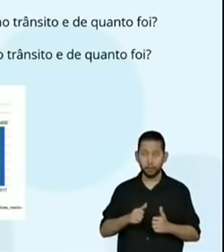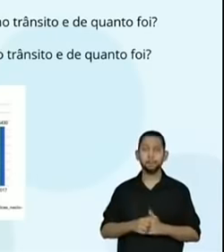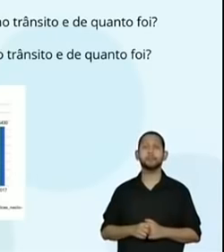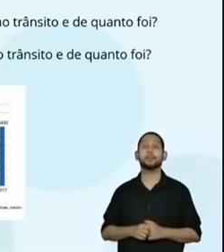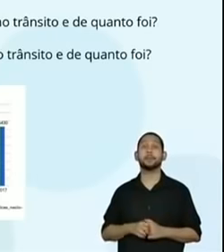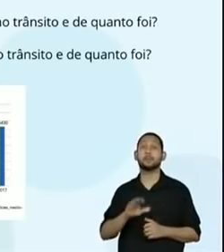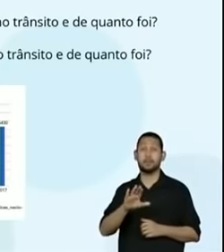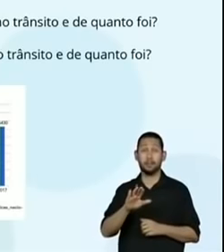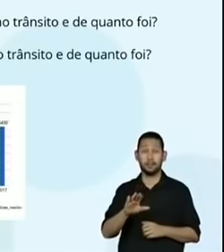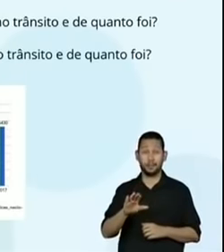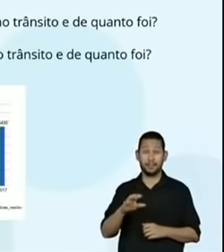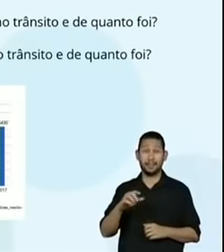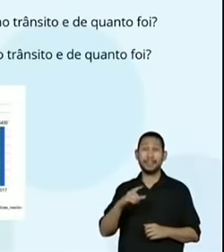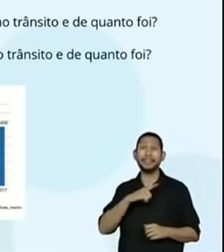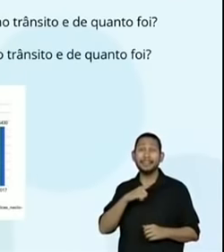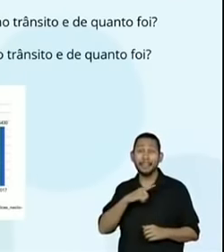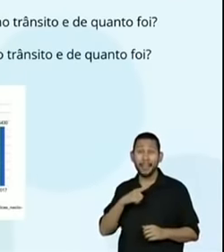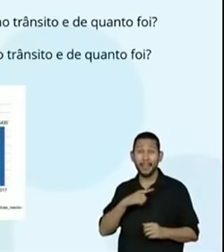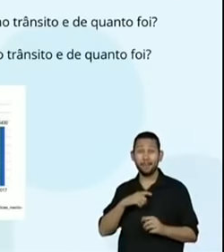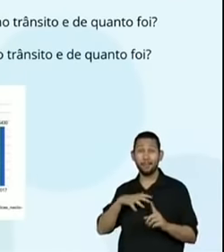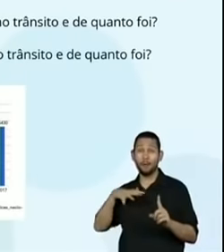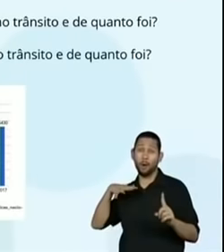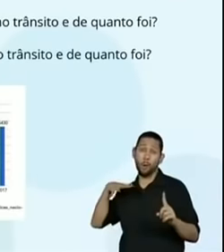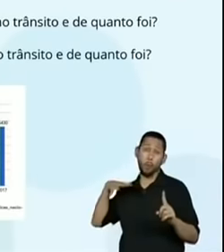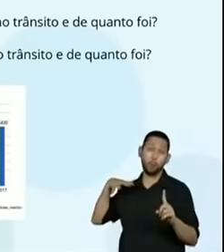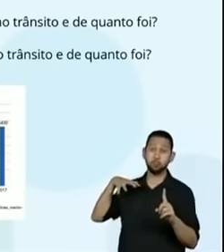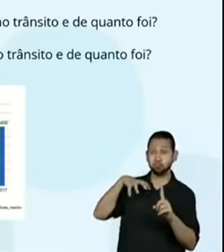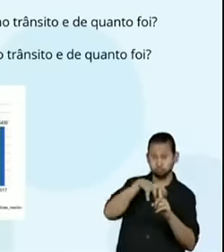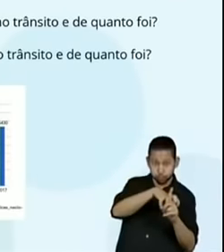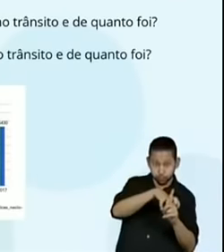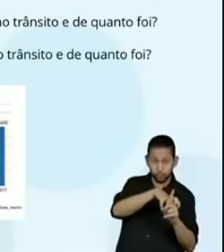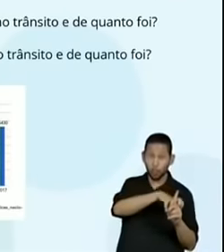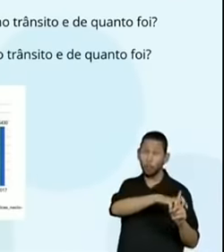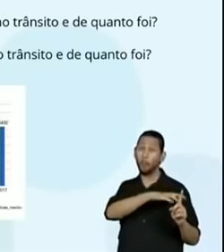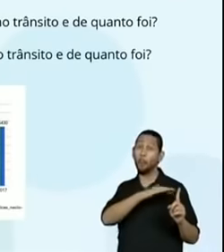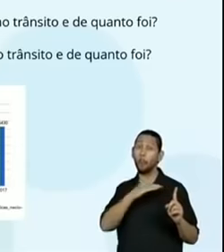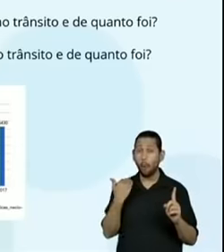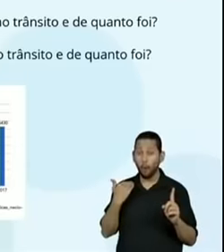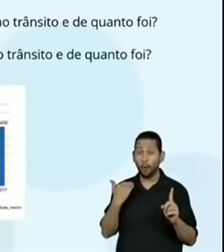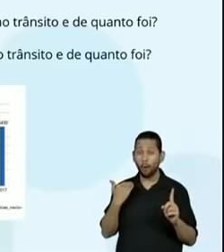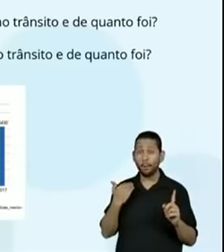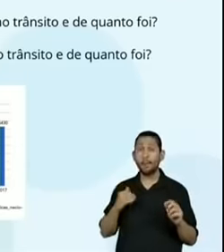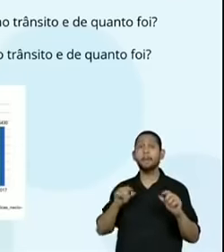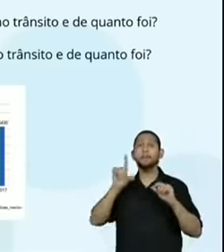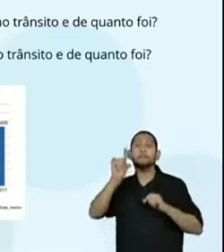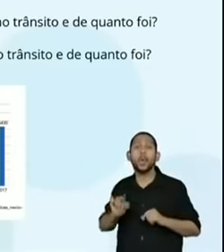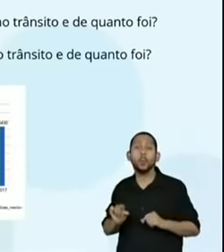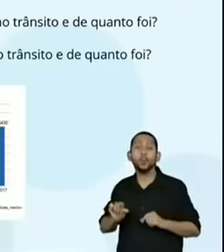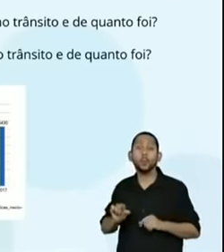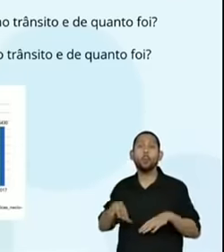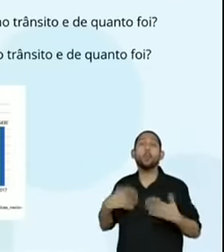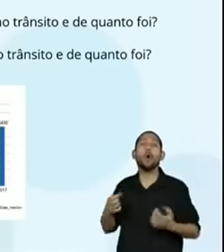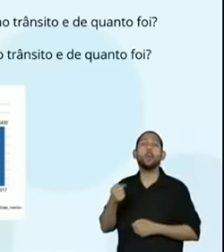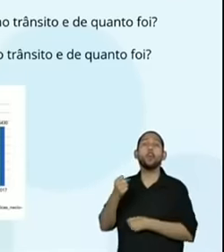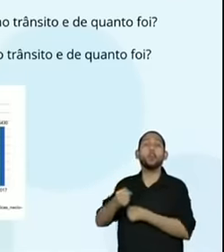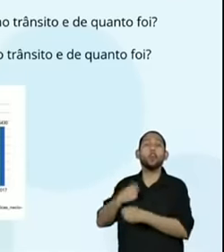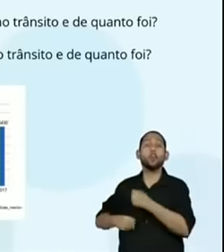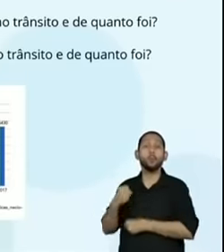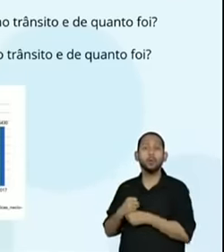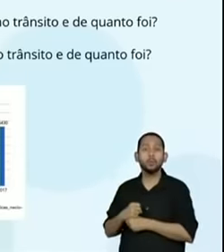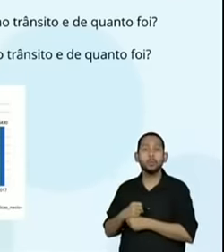ano houve o menor número de mortes no trânsito? E de quanto